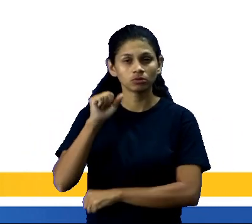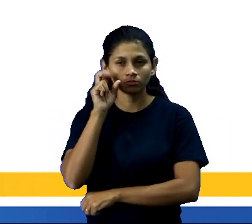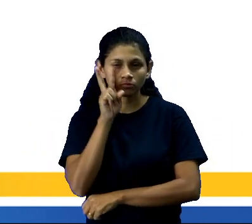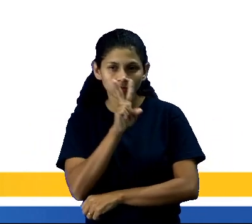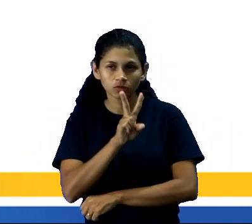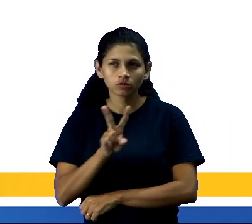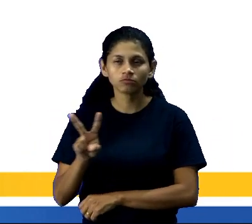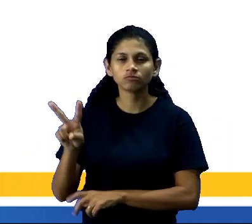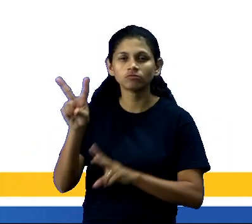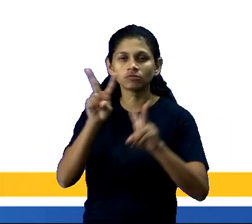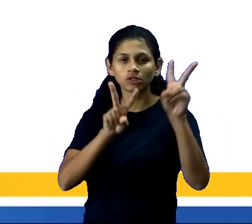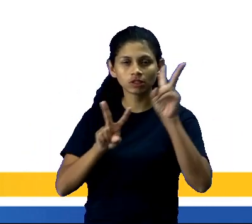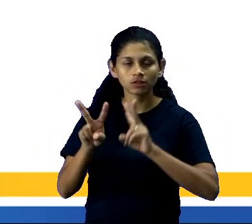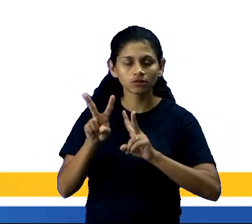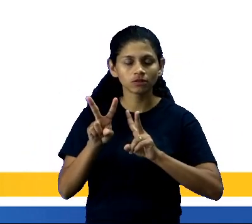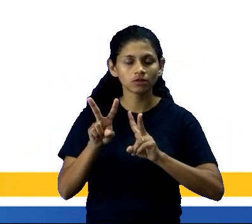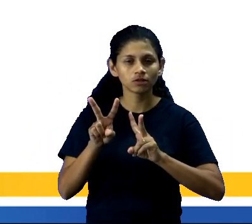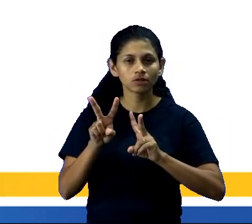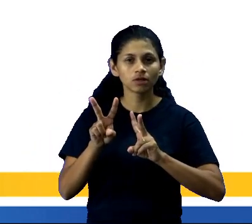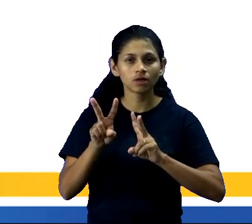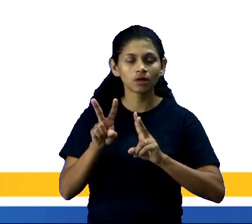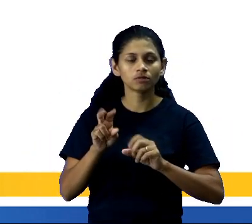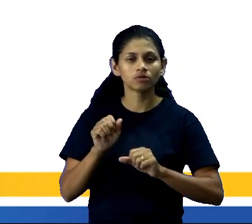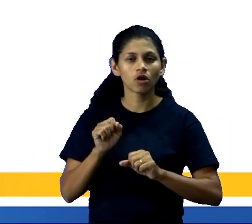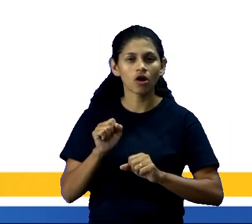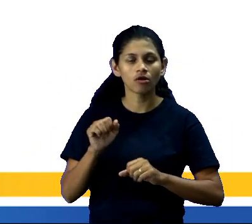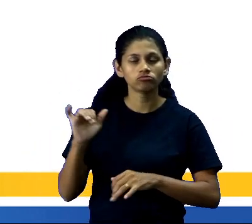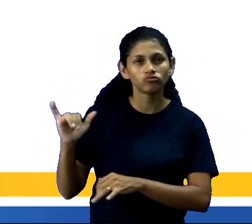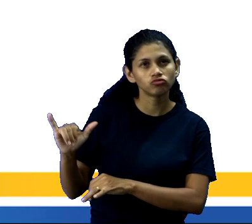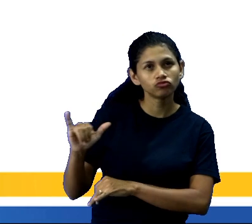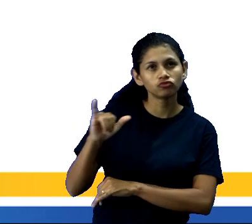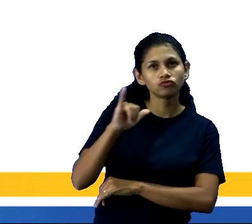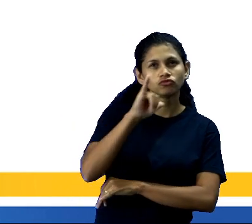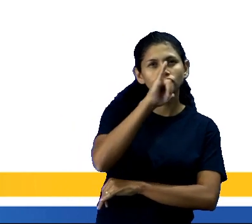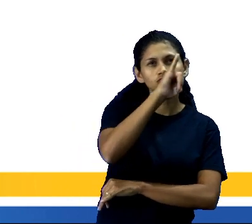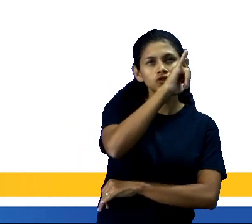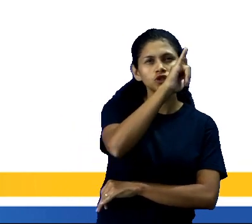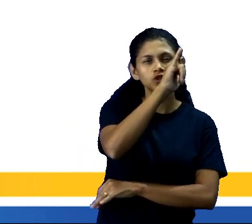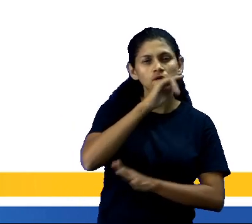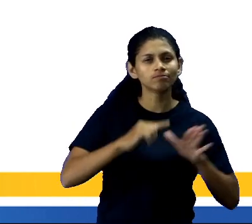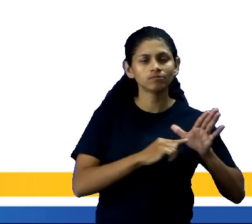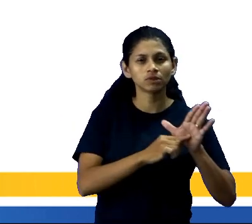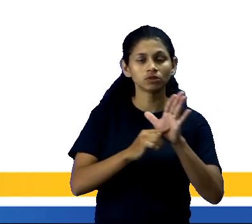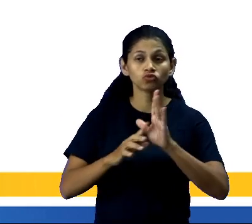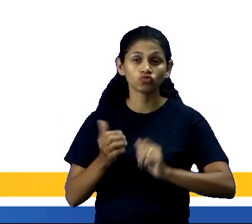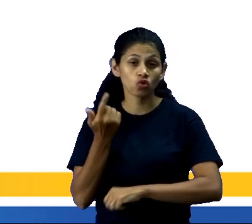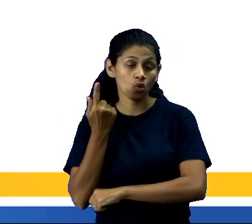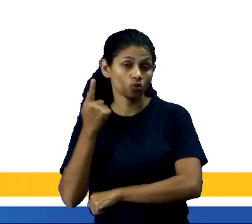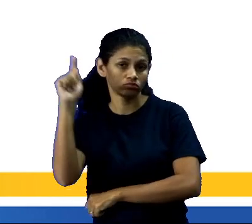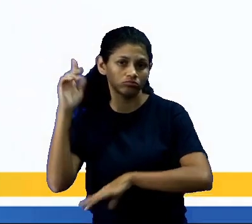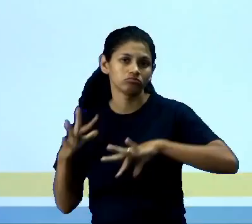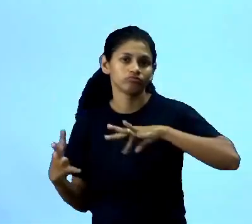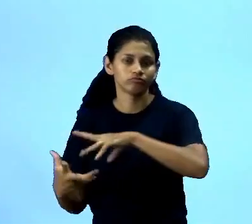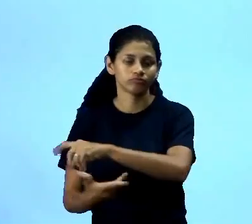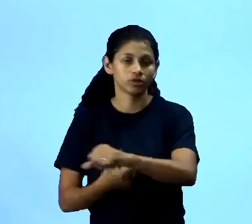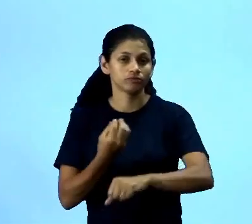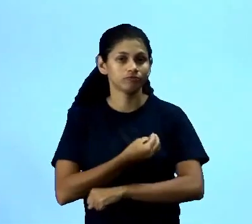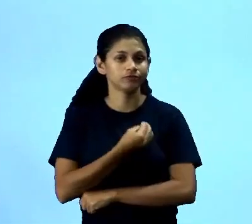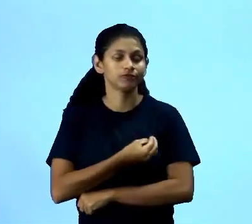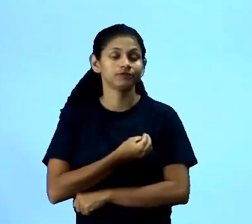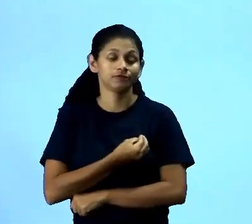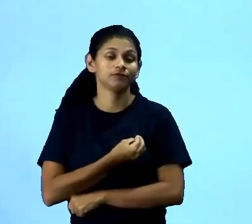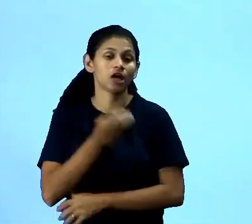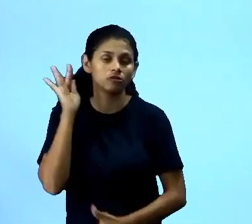proporciona viagens por toda parte e nos apresenta outros mundos para sobrevivermos ao